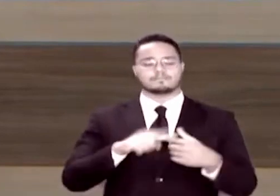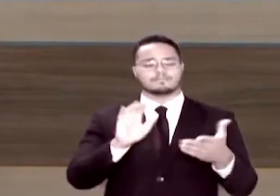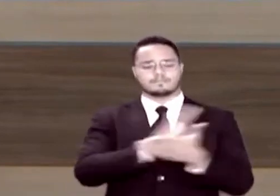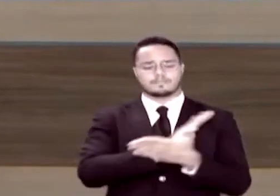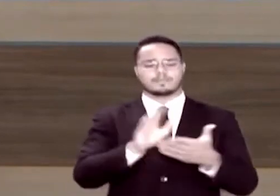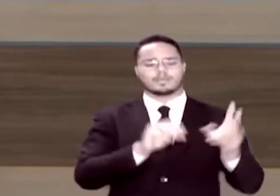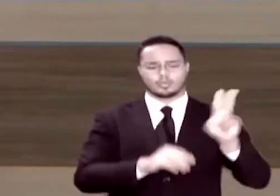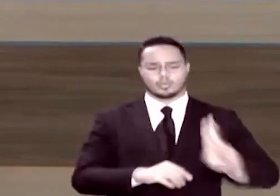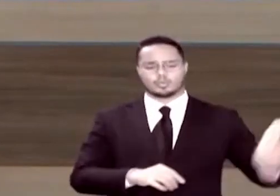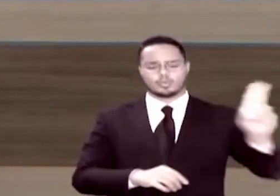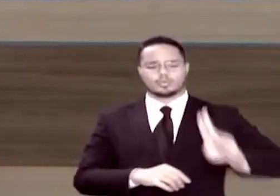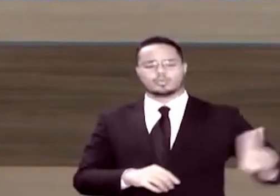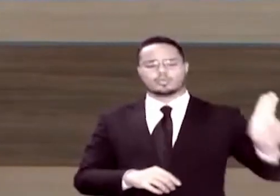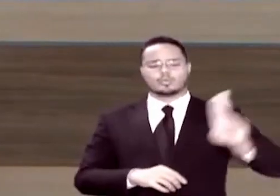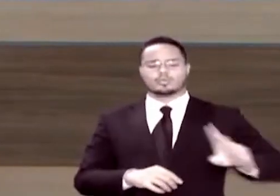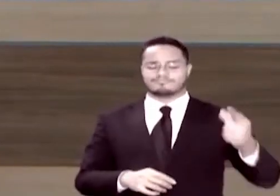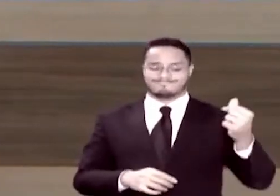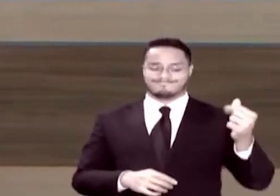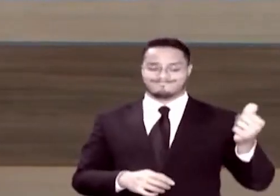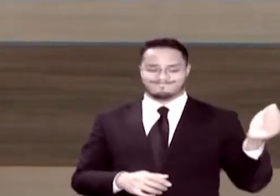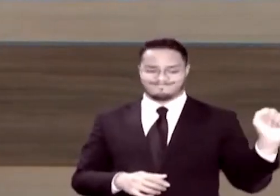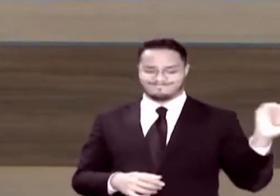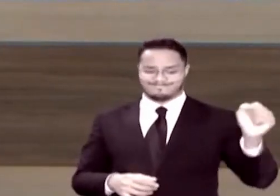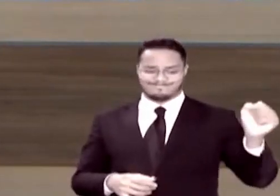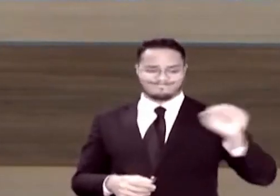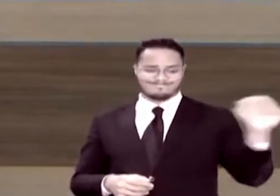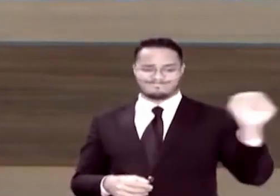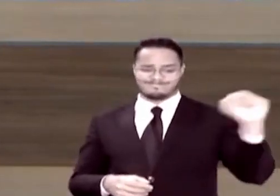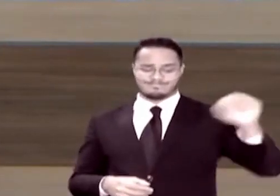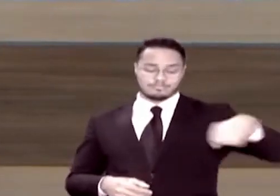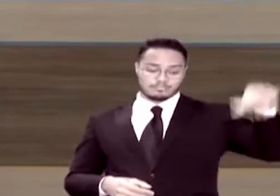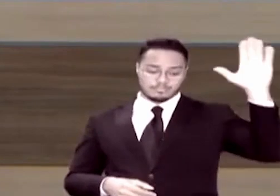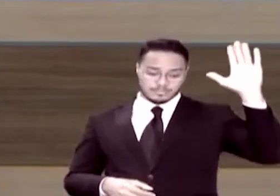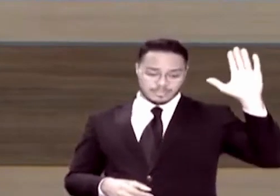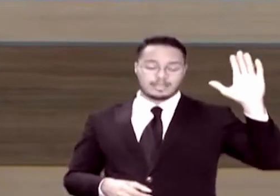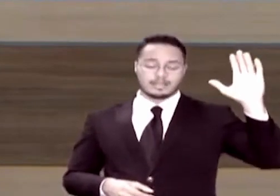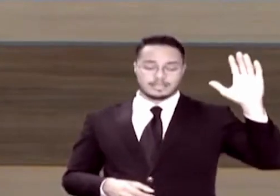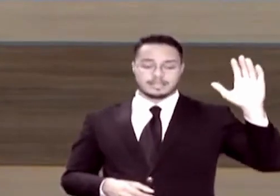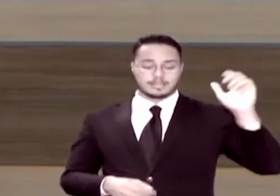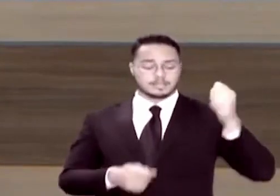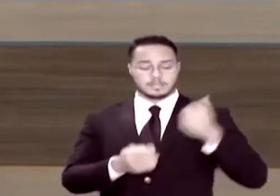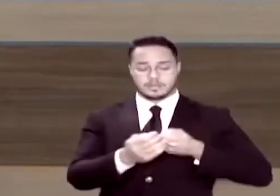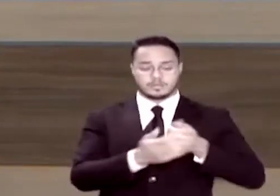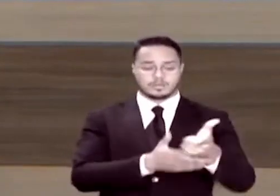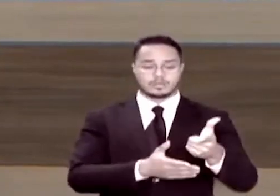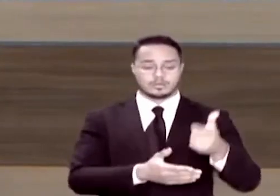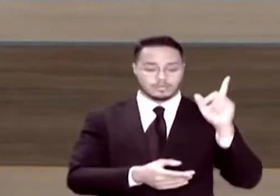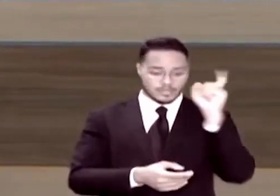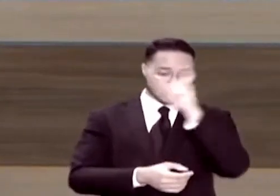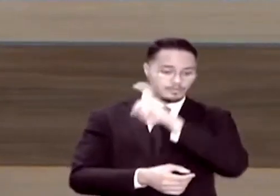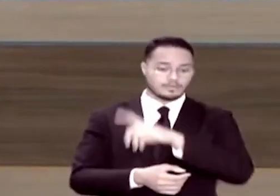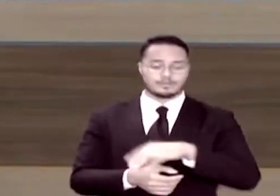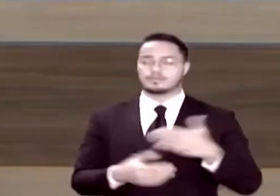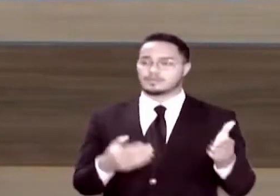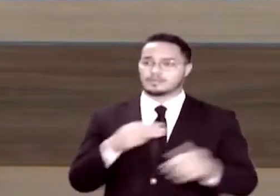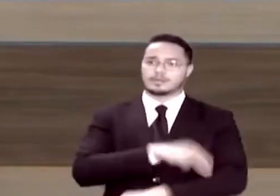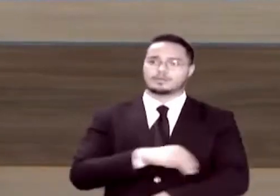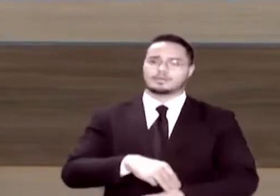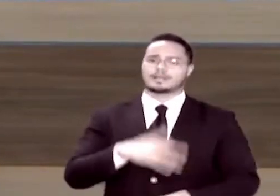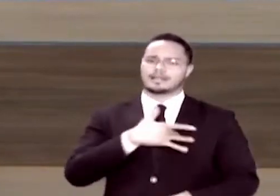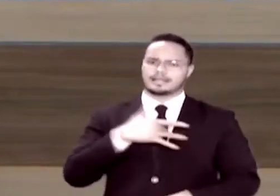e num valor muito alto para comprar em farmácia e a saúde de Macaé ela